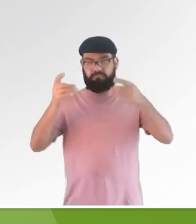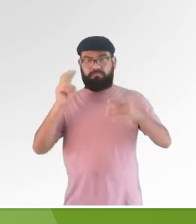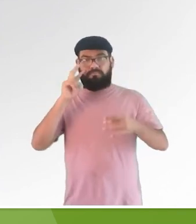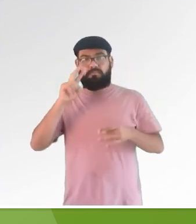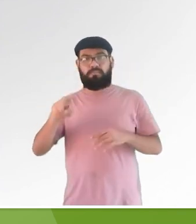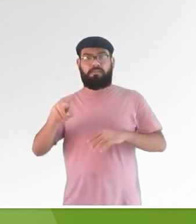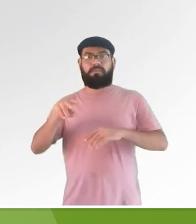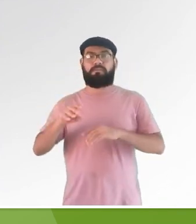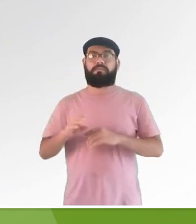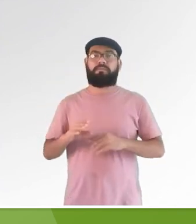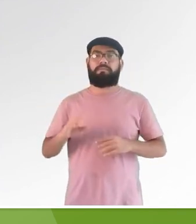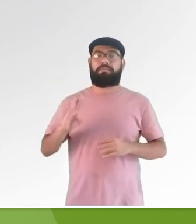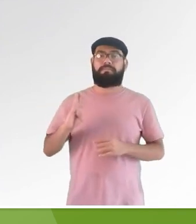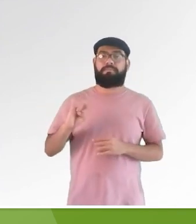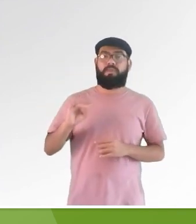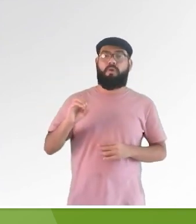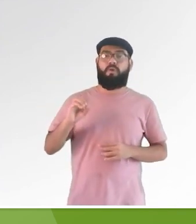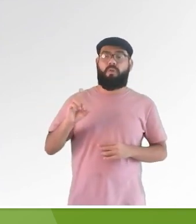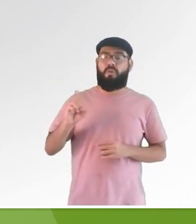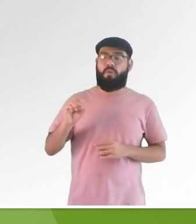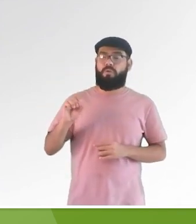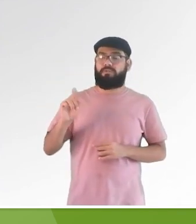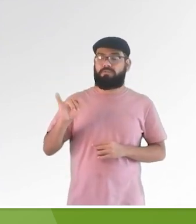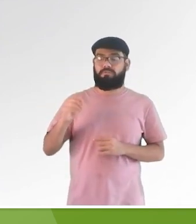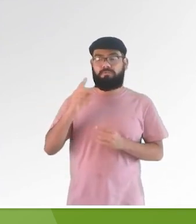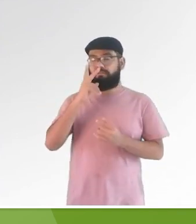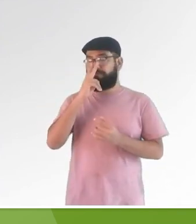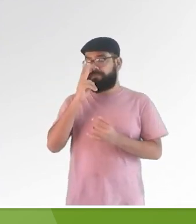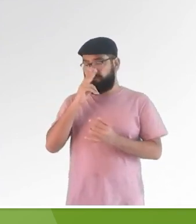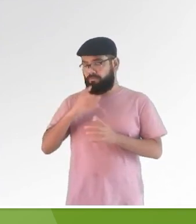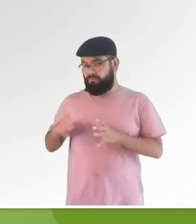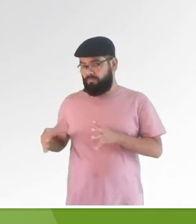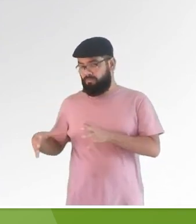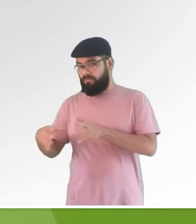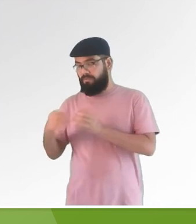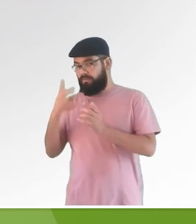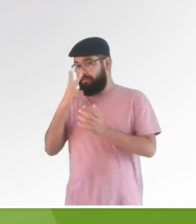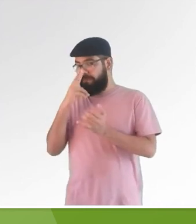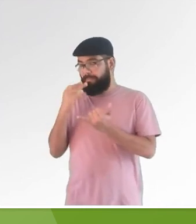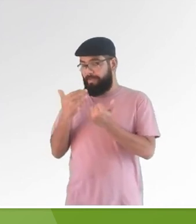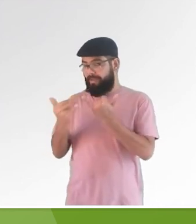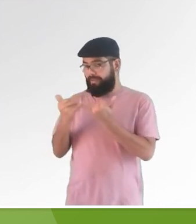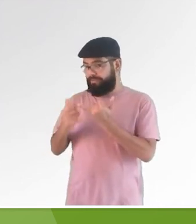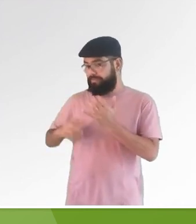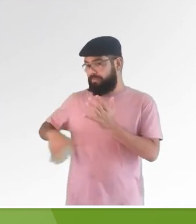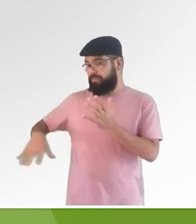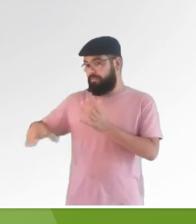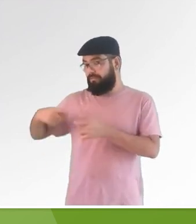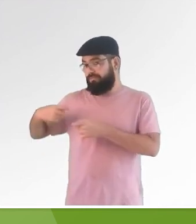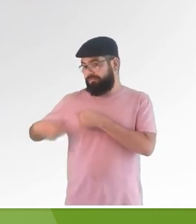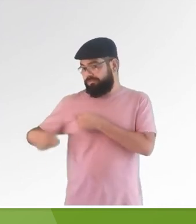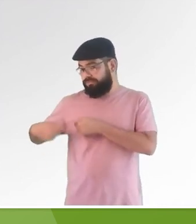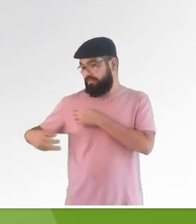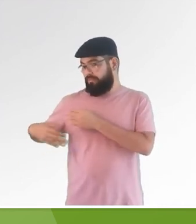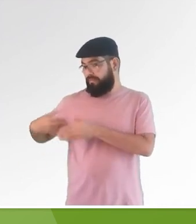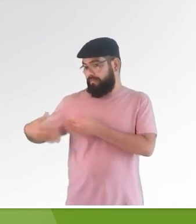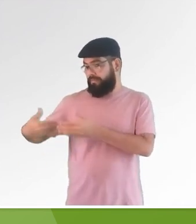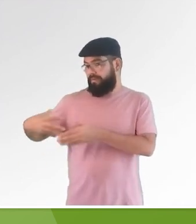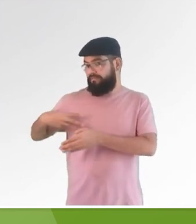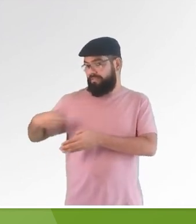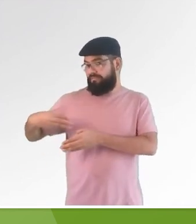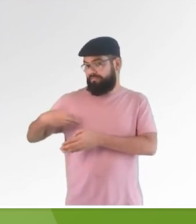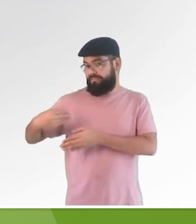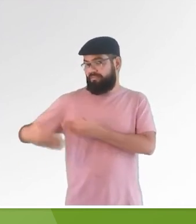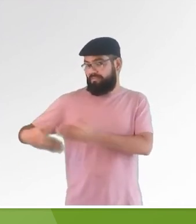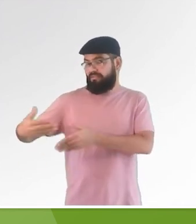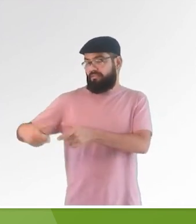que são indivíduos semelhantes que conseguem cruzar e deixar aí descendentes férteis, no caso aí, um exemplo de um